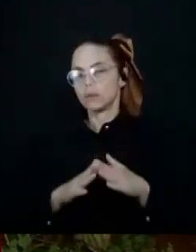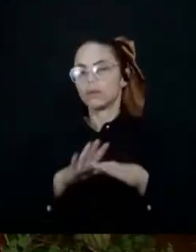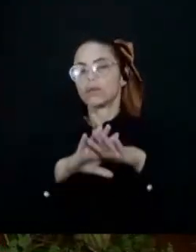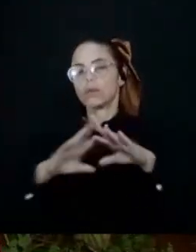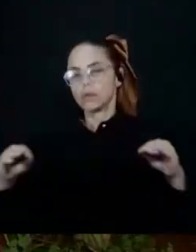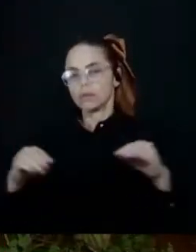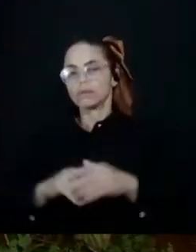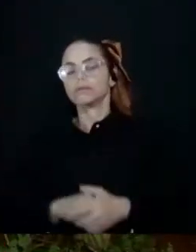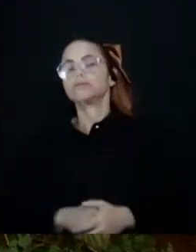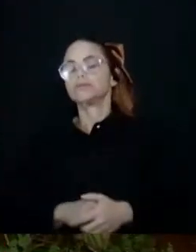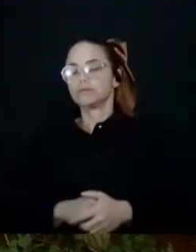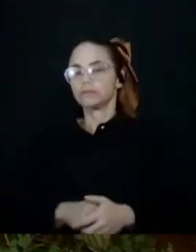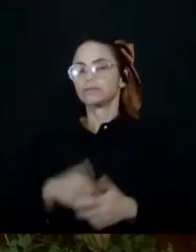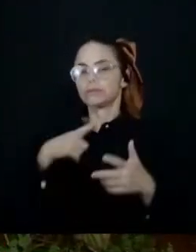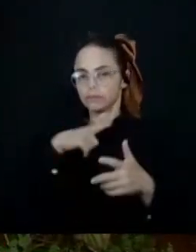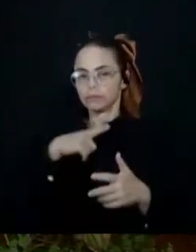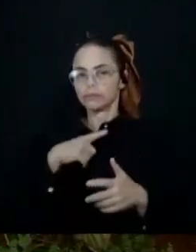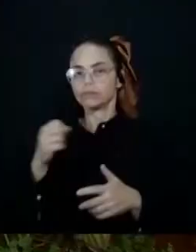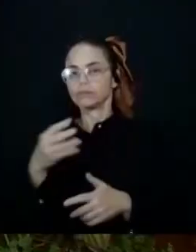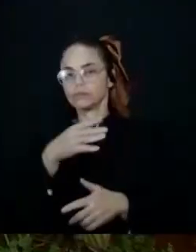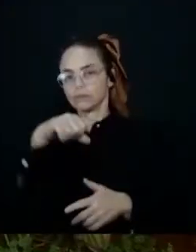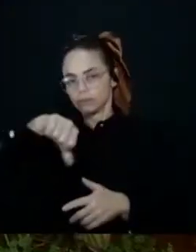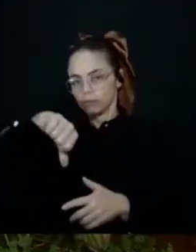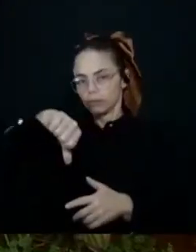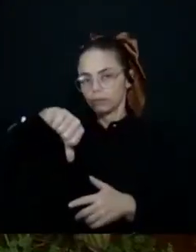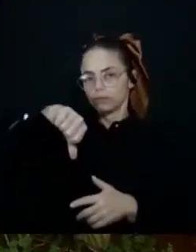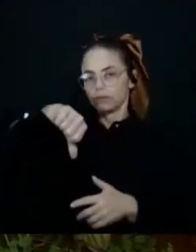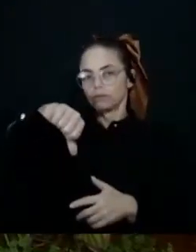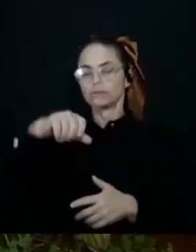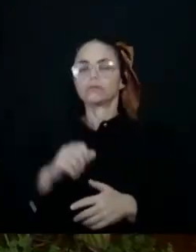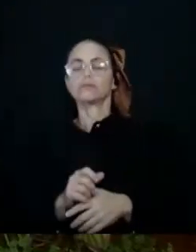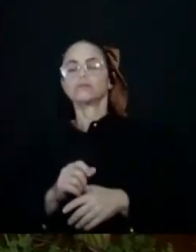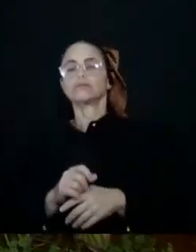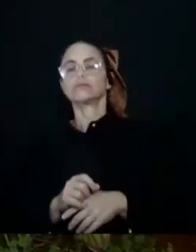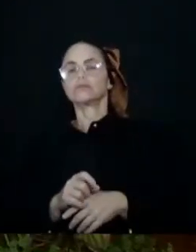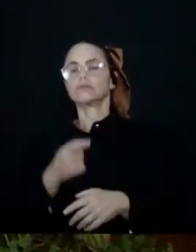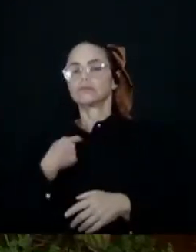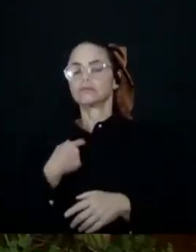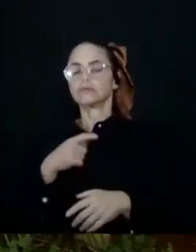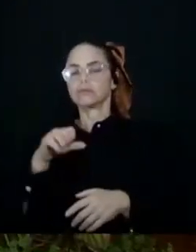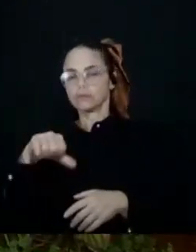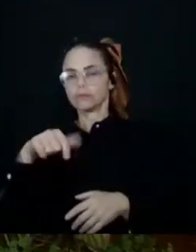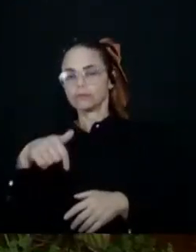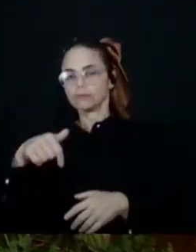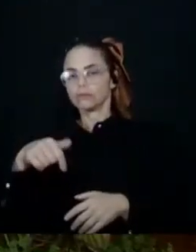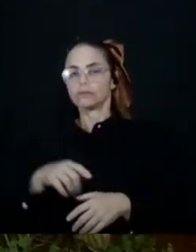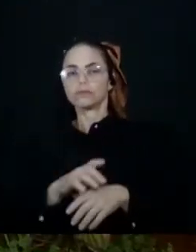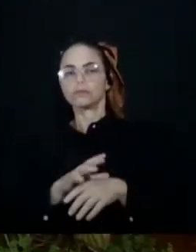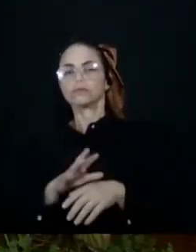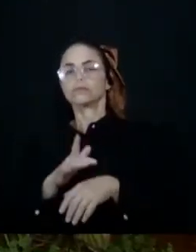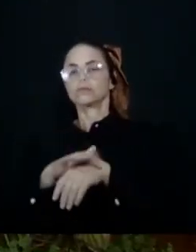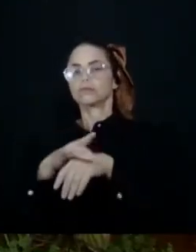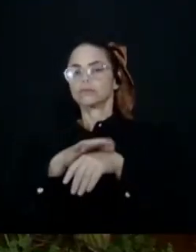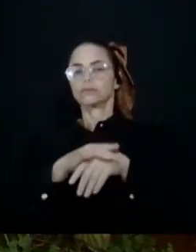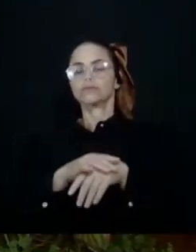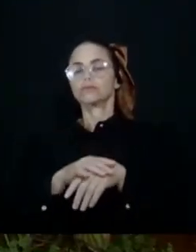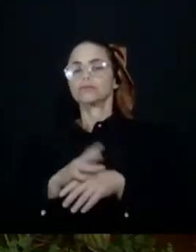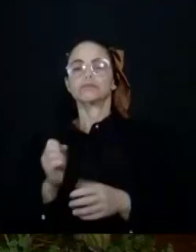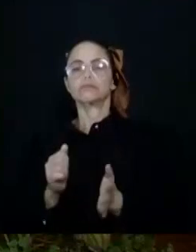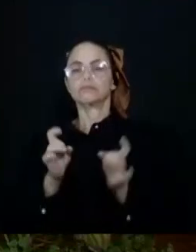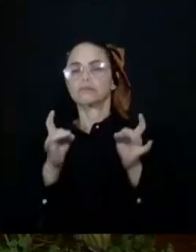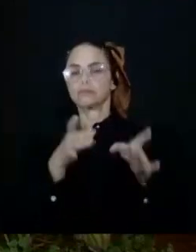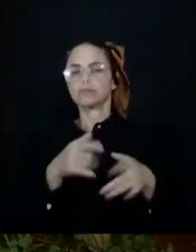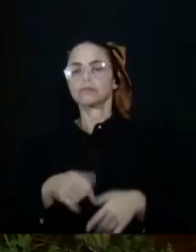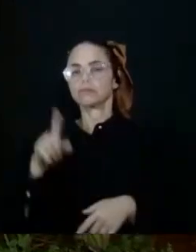E a gente tem 9 casos que foram descartados, 7 casos que foram descartados e 10 que estão aguardando o resultado